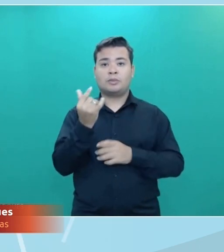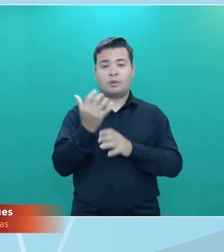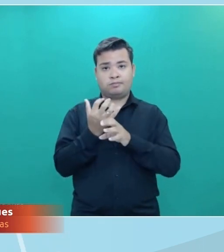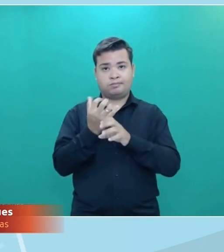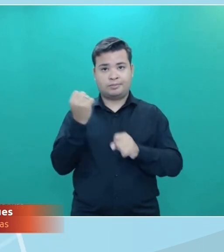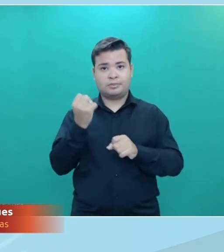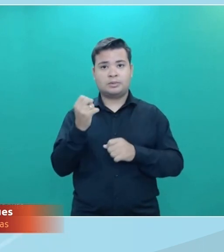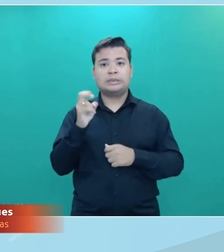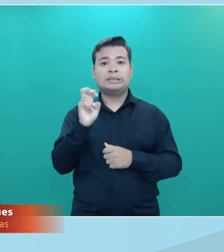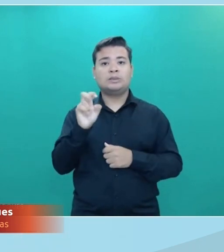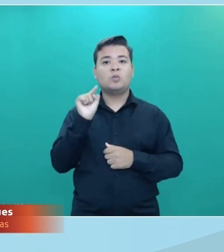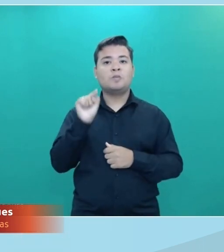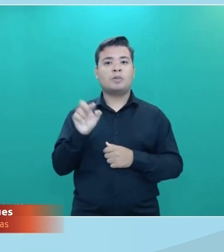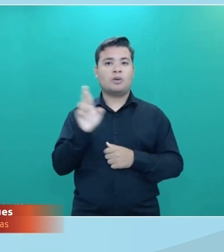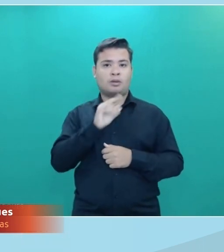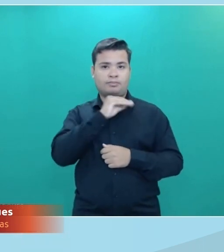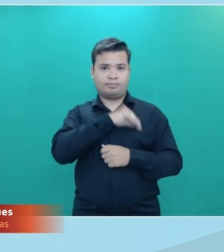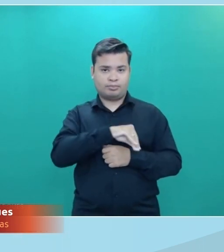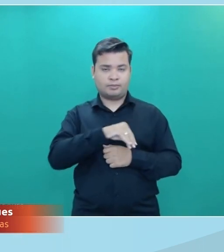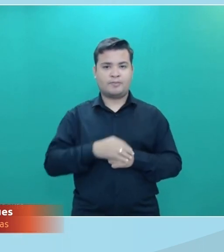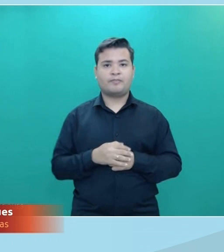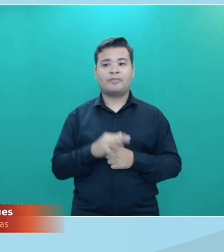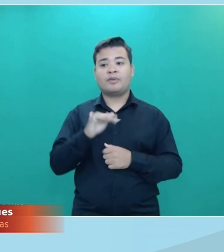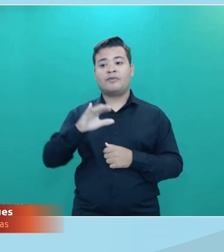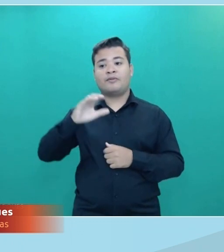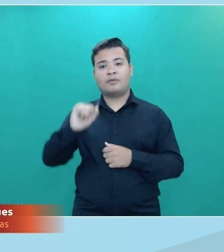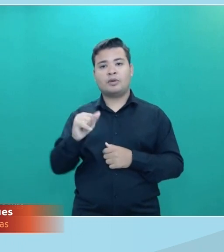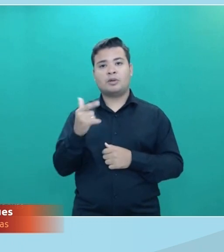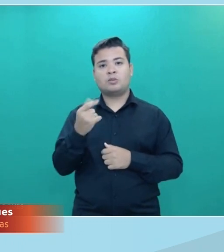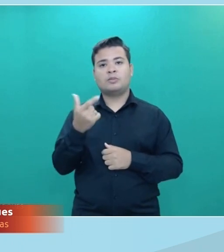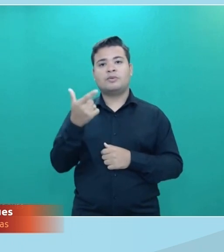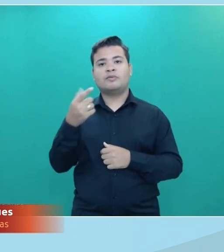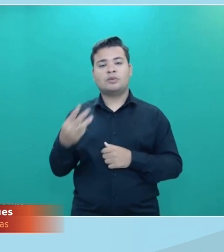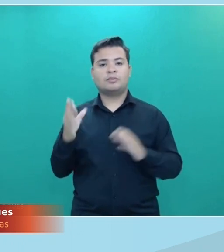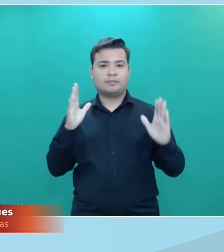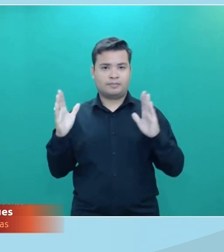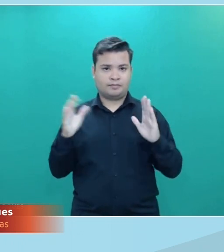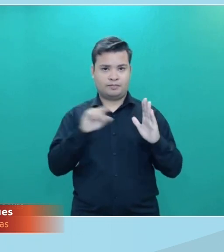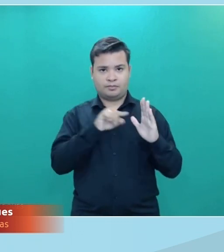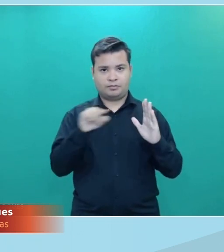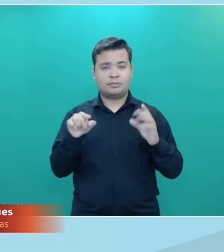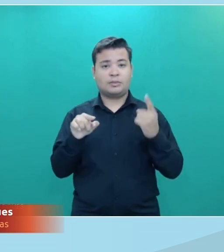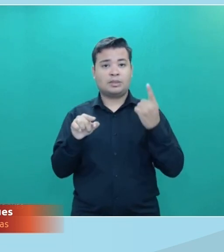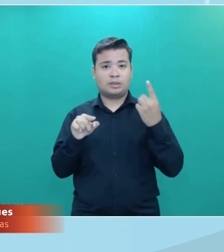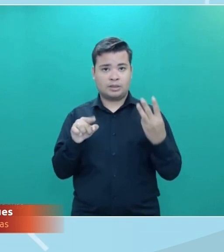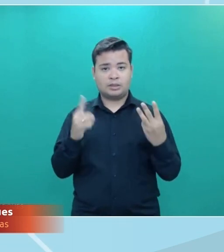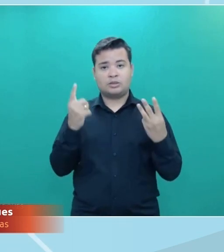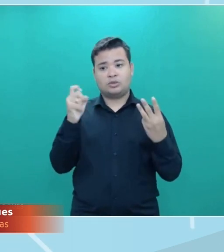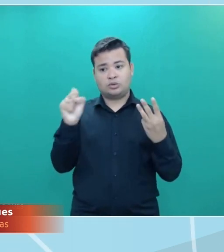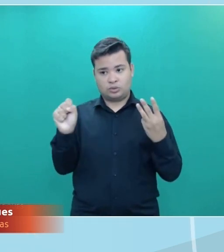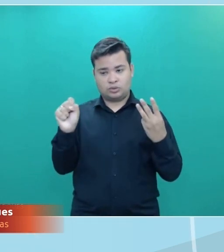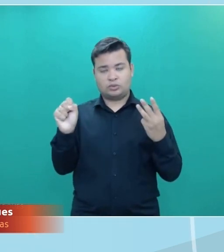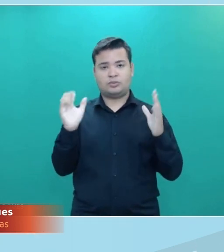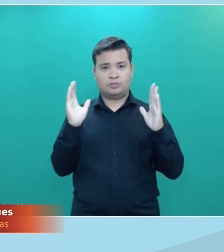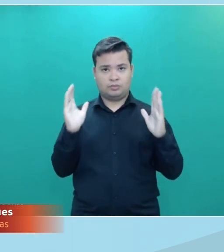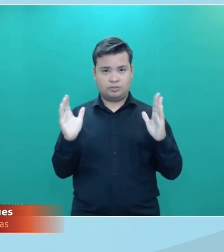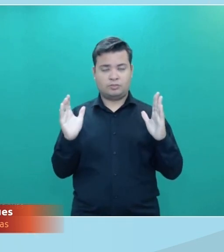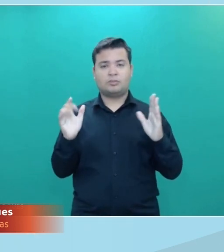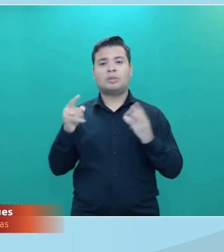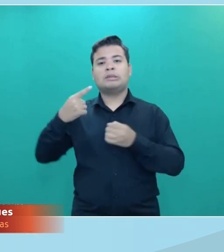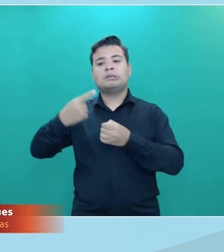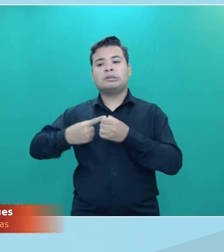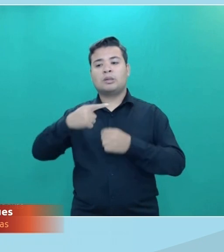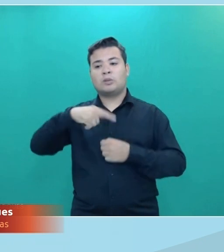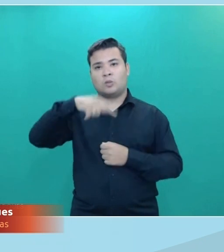R$5.000. E o FICA 2023 será realizado entre os dias 13 e 18, na cidade de Goiás.